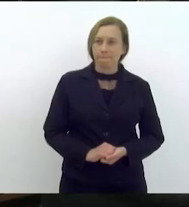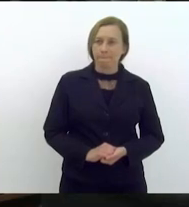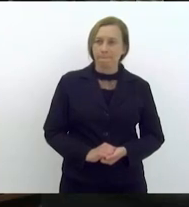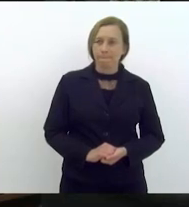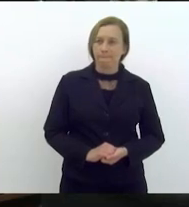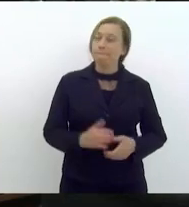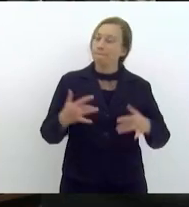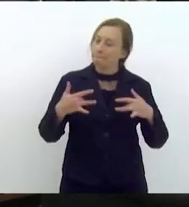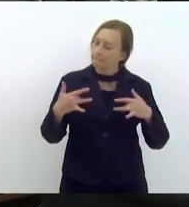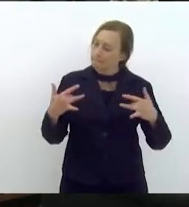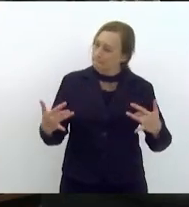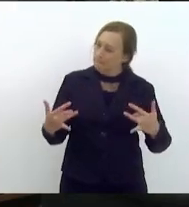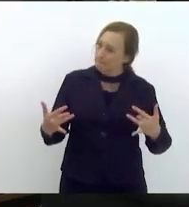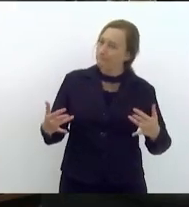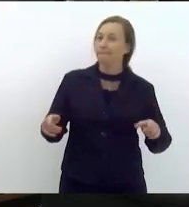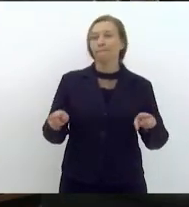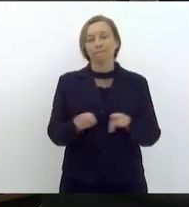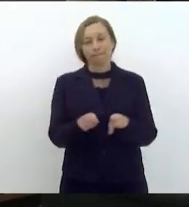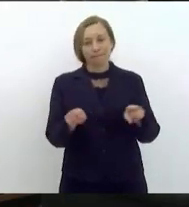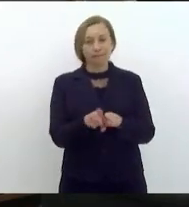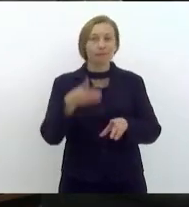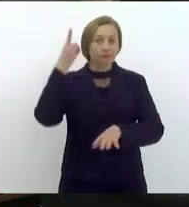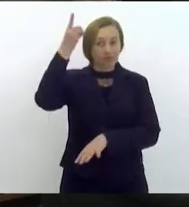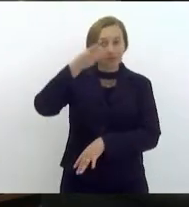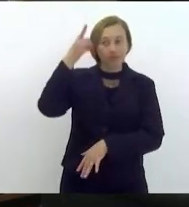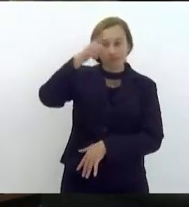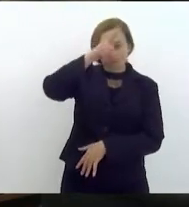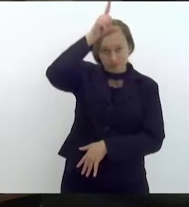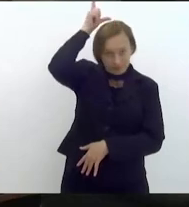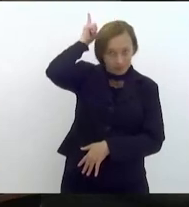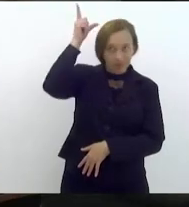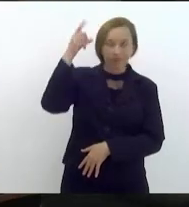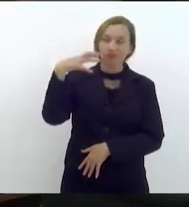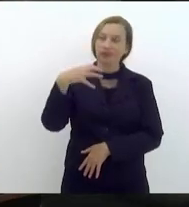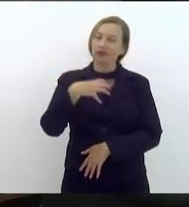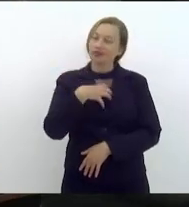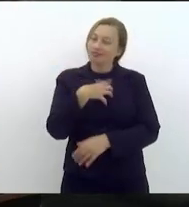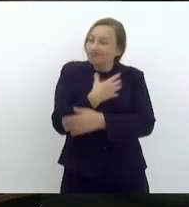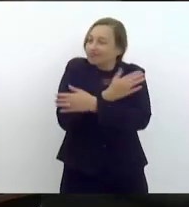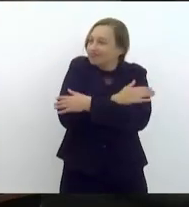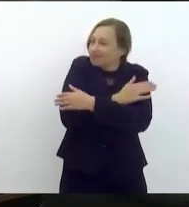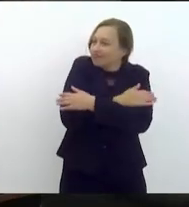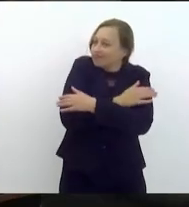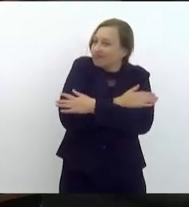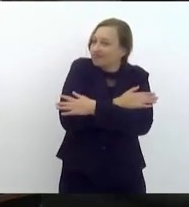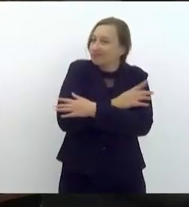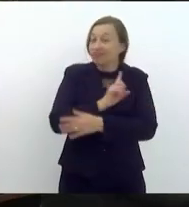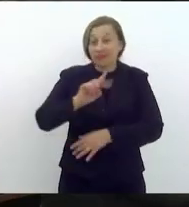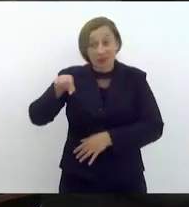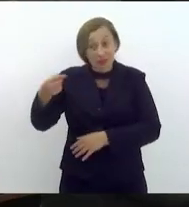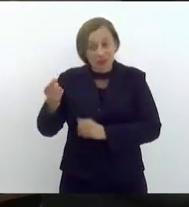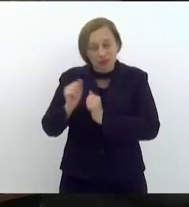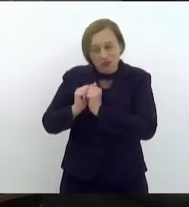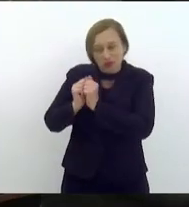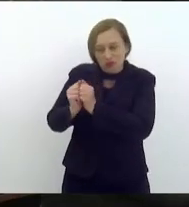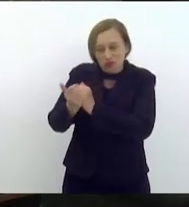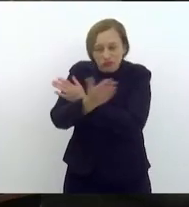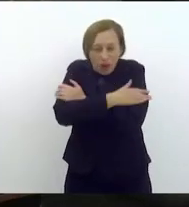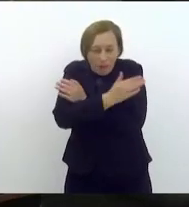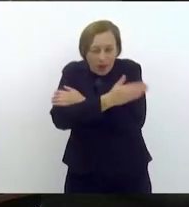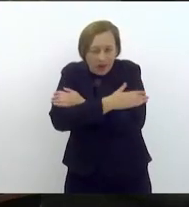minha solidariedade também Deputado Luiz Paulo sinta-se abraçado mas ainda vou aí dar um abraço